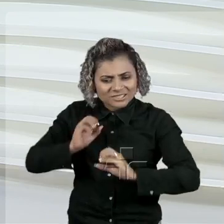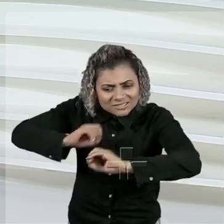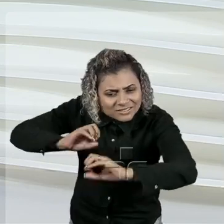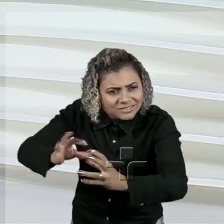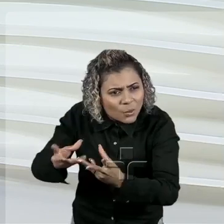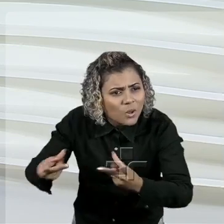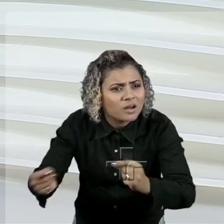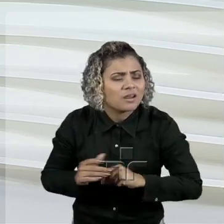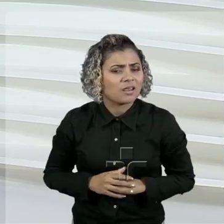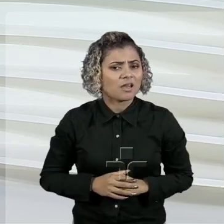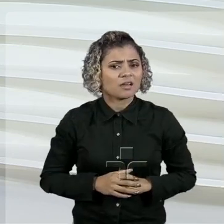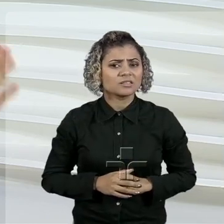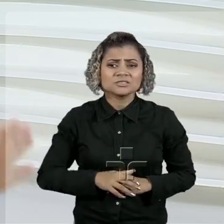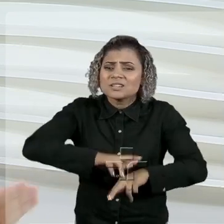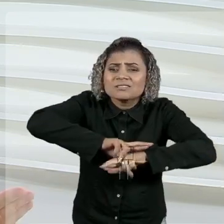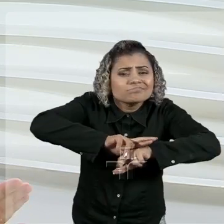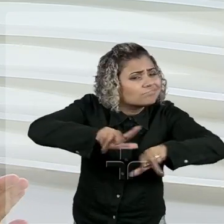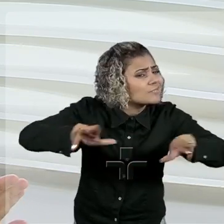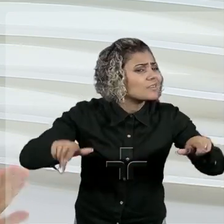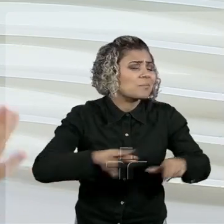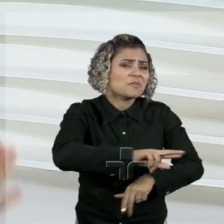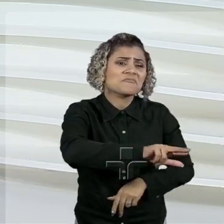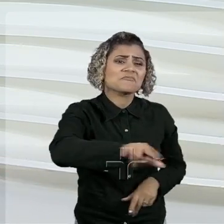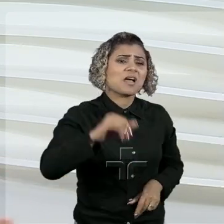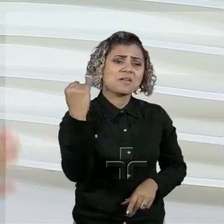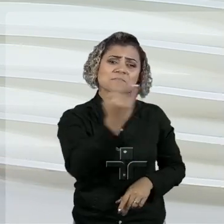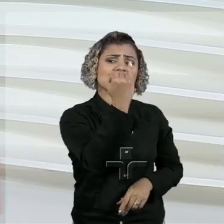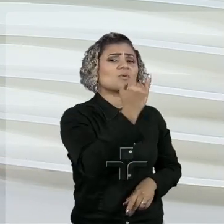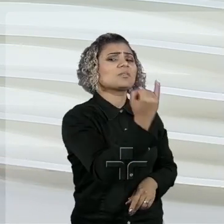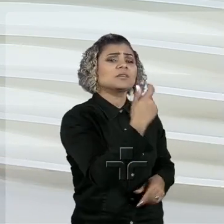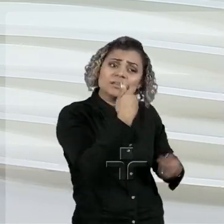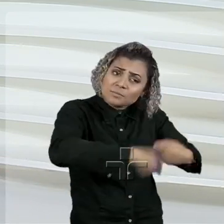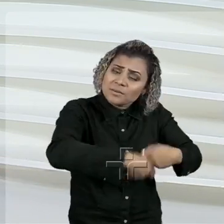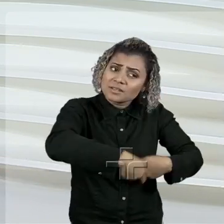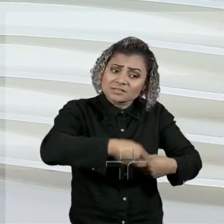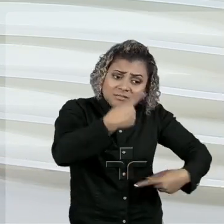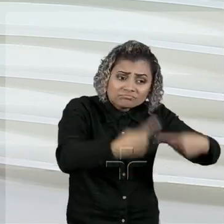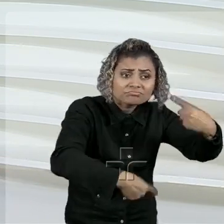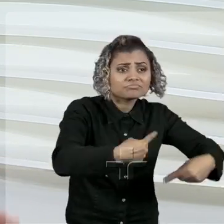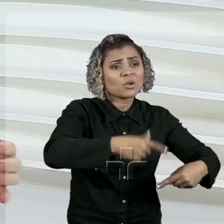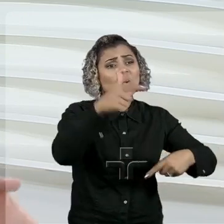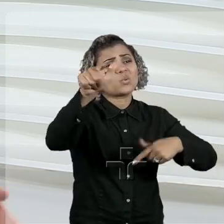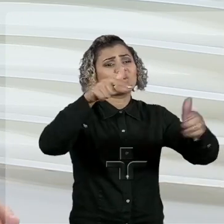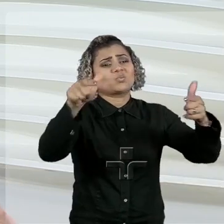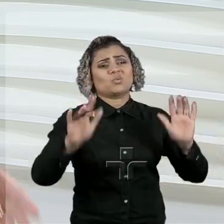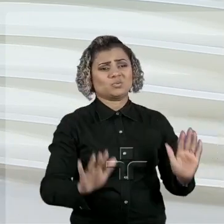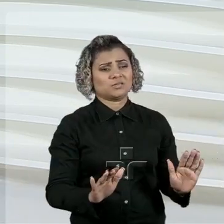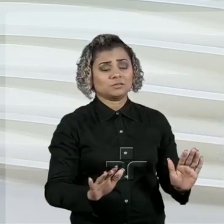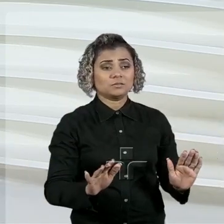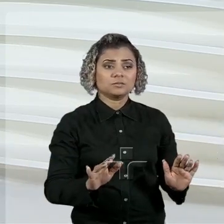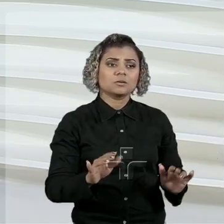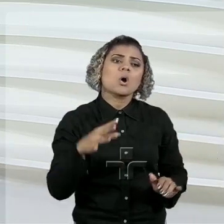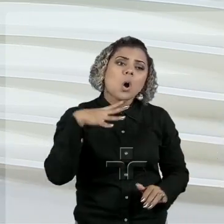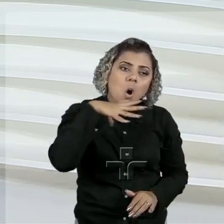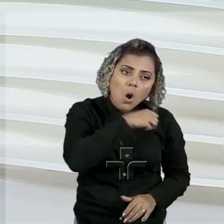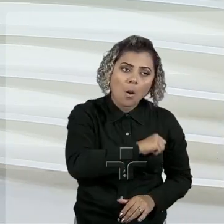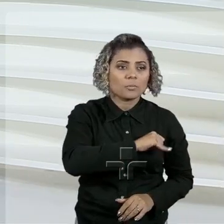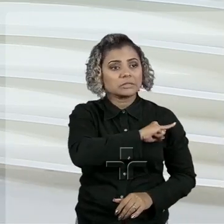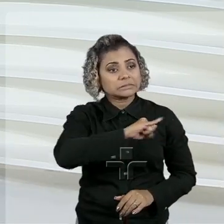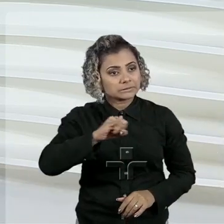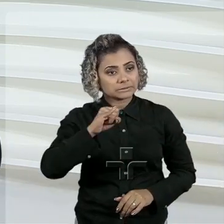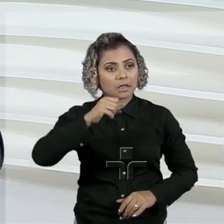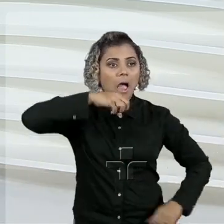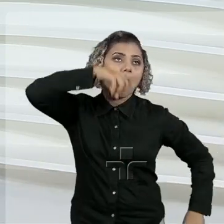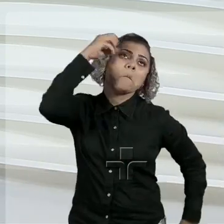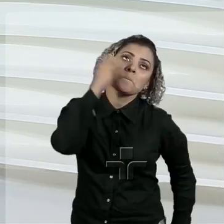da escola. São tantas coisas importantes que precisam ser discutidas com isso. Lógico que se qualquer um